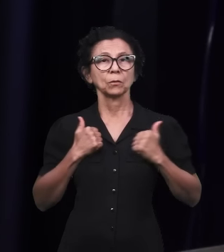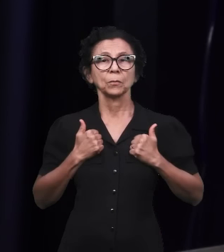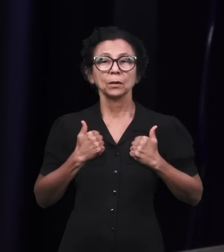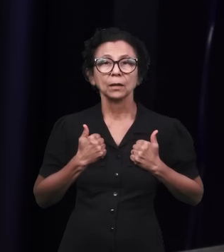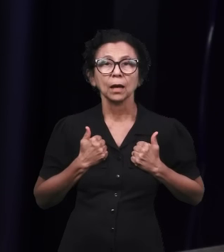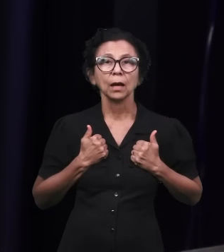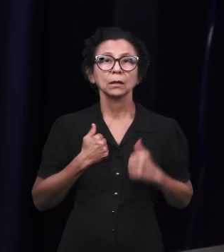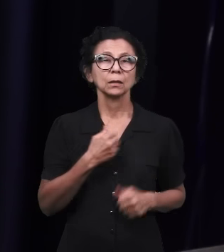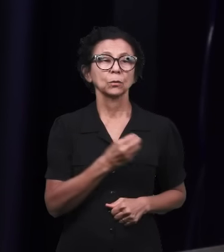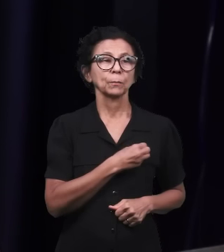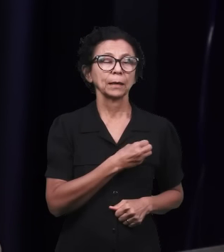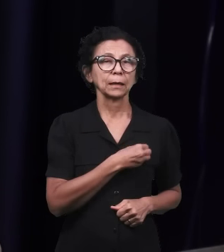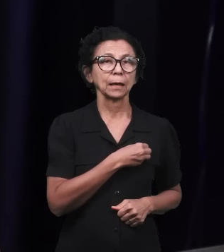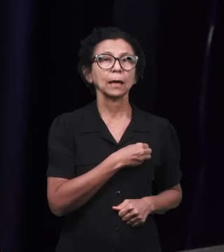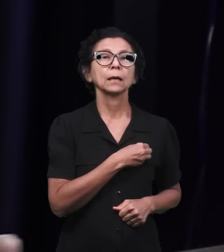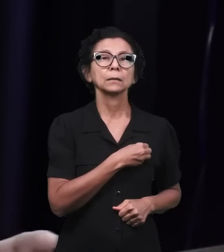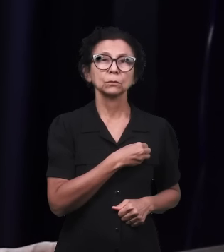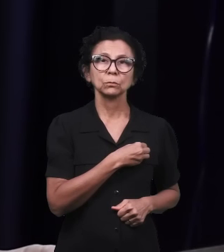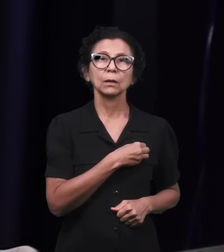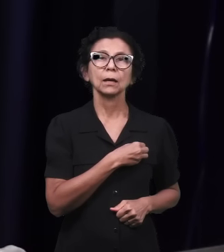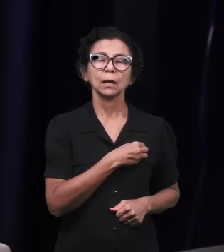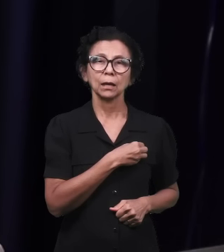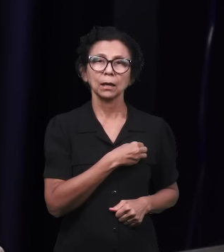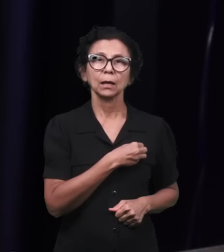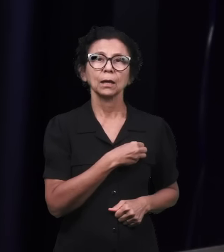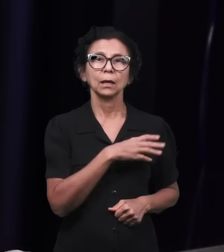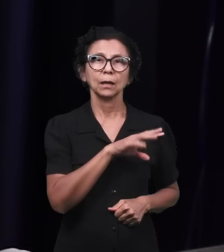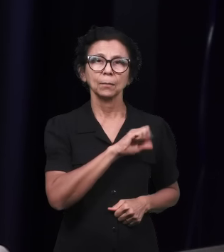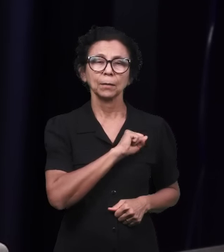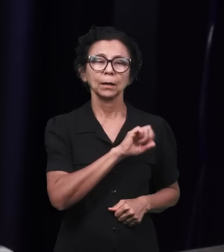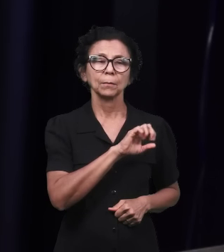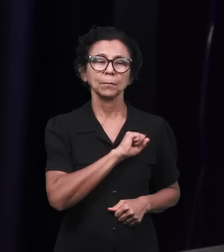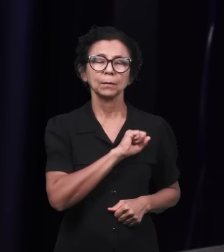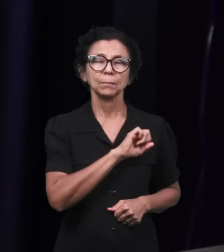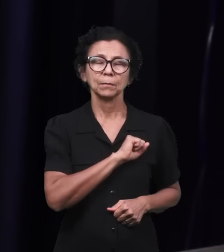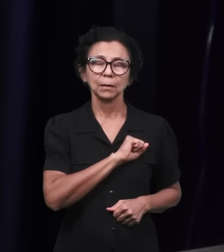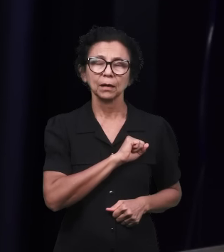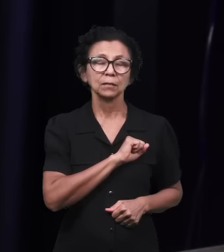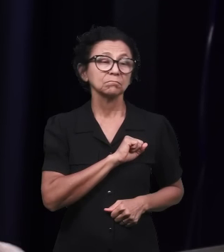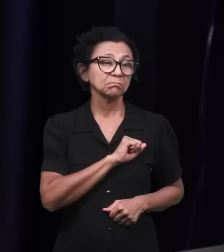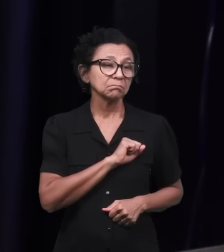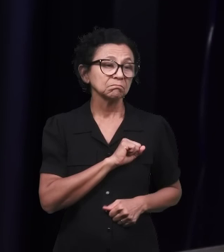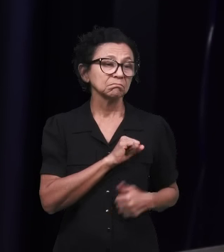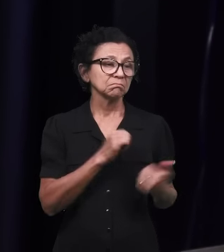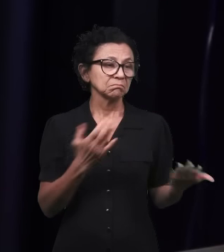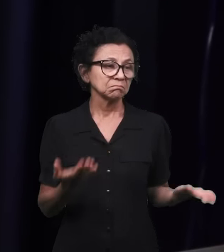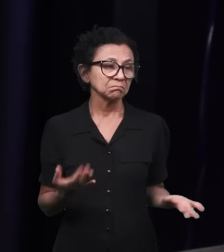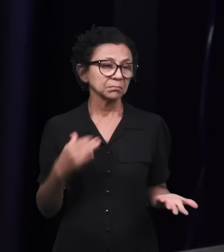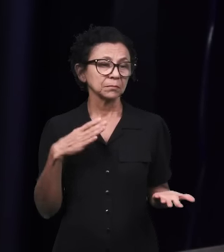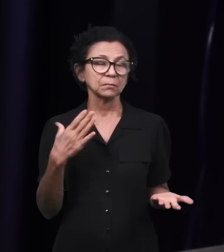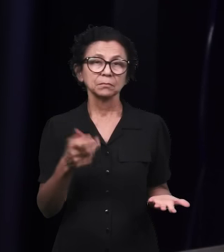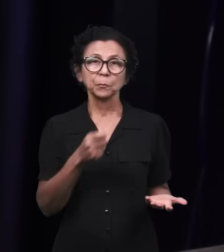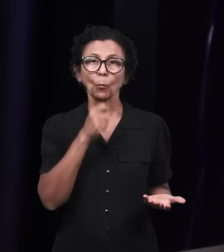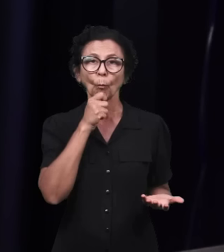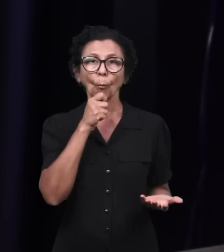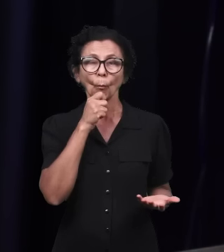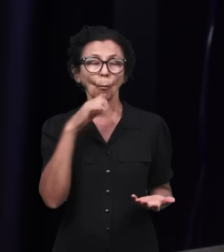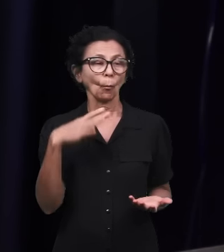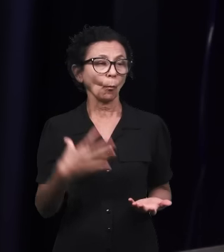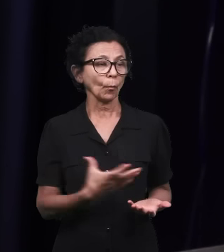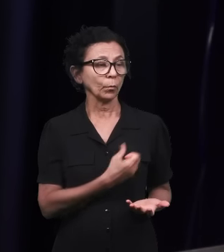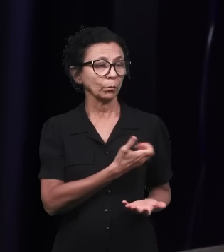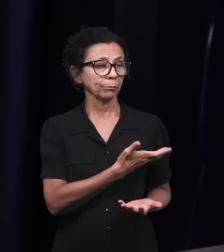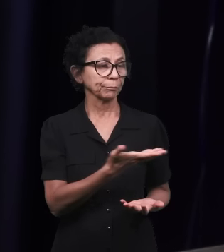porque o homem sem direção, sem rumo, sem salvação. Essa é a condição do homem,